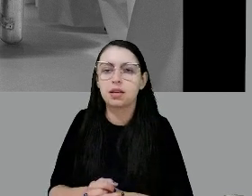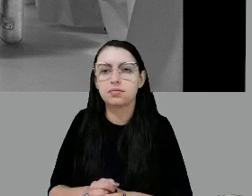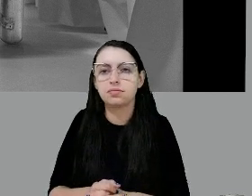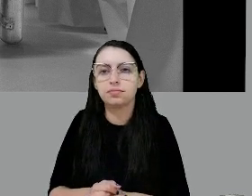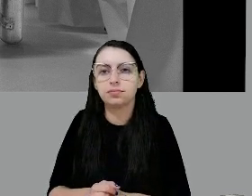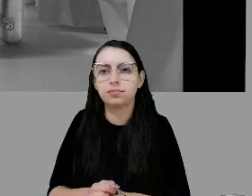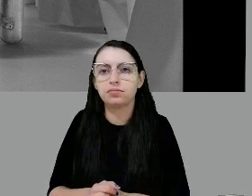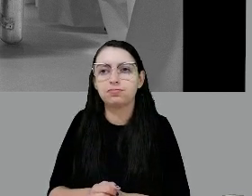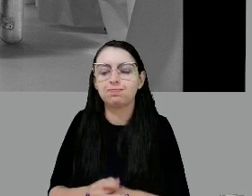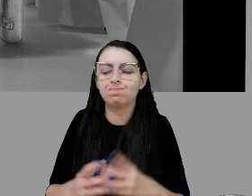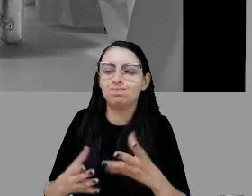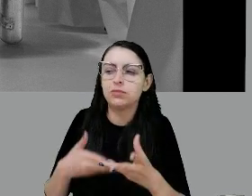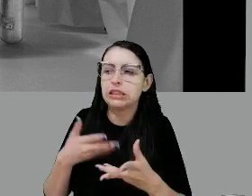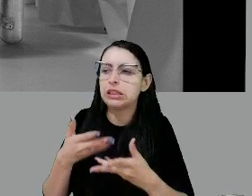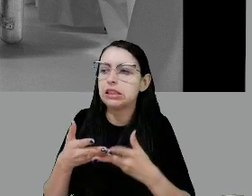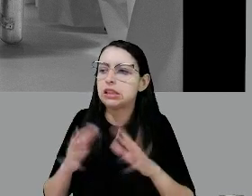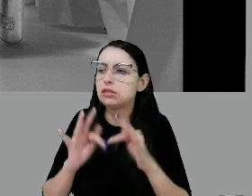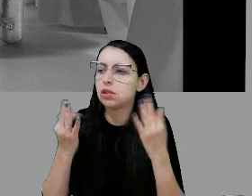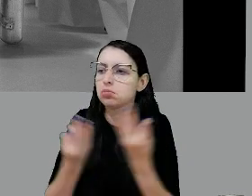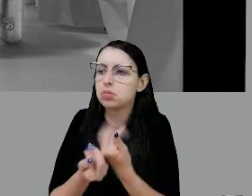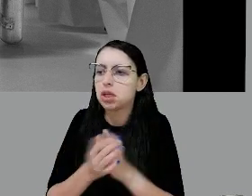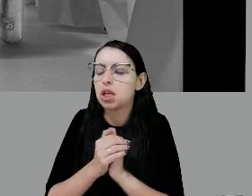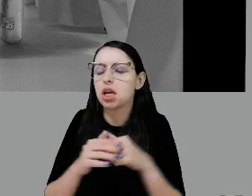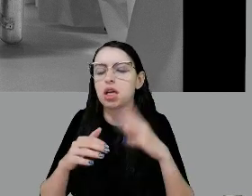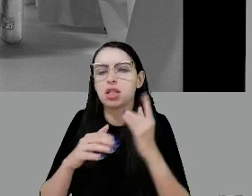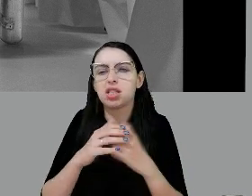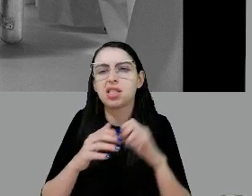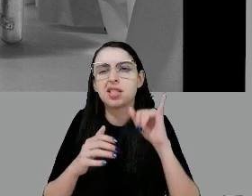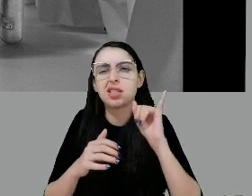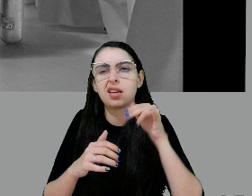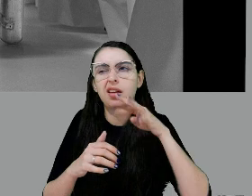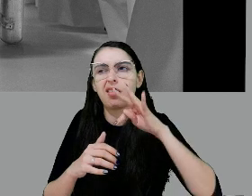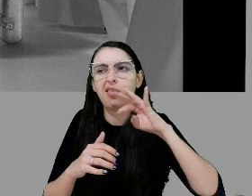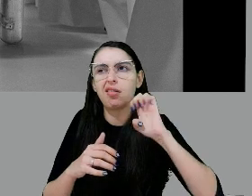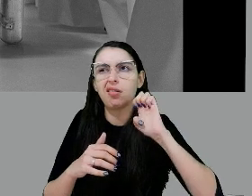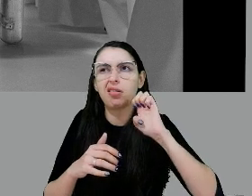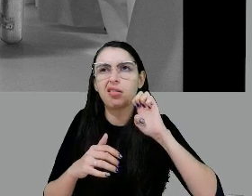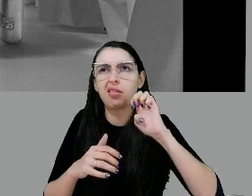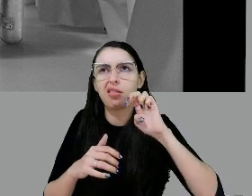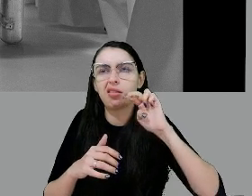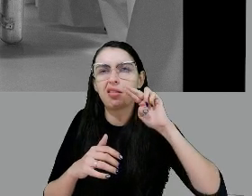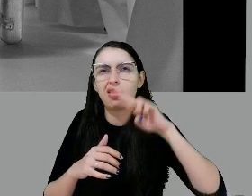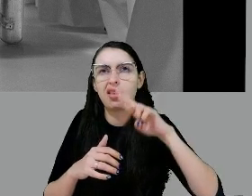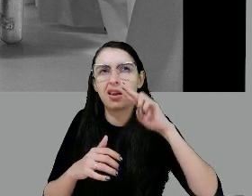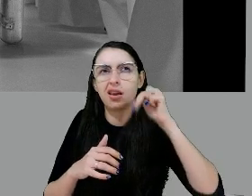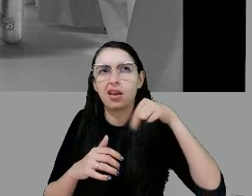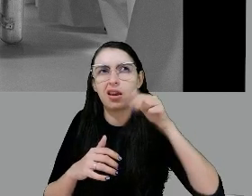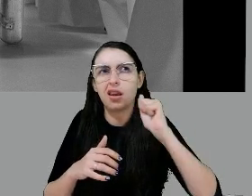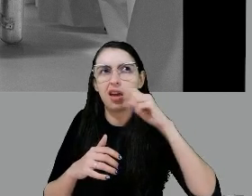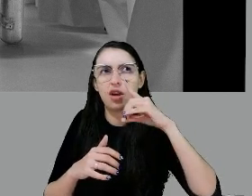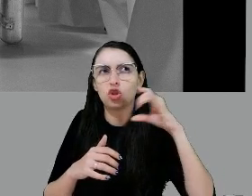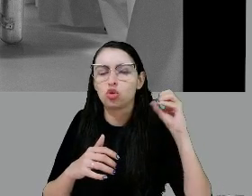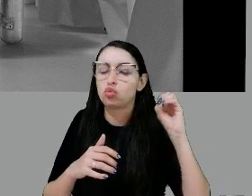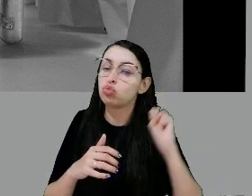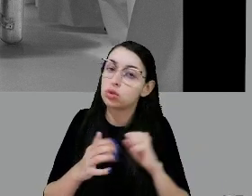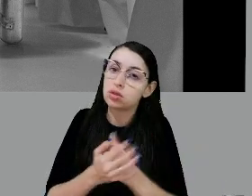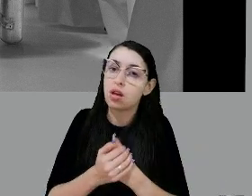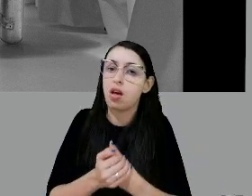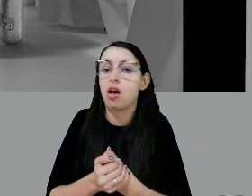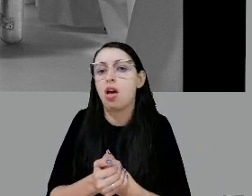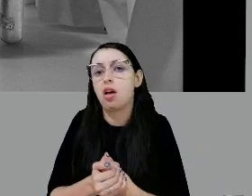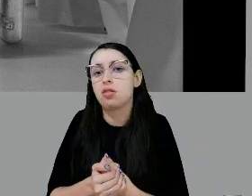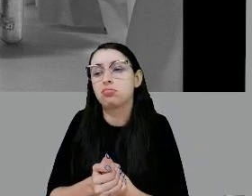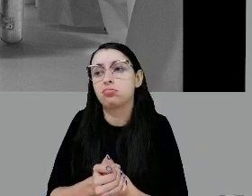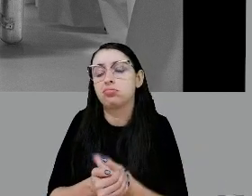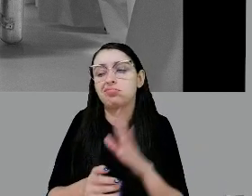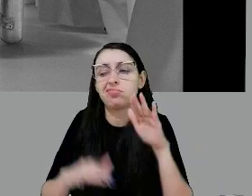Então, esse drama de familiares internados, nem sempre com esse sucesso, né, de todos saírem